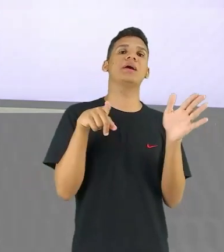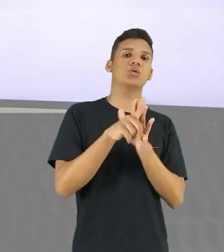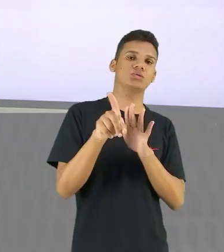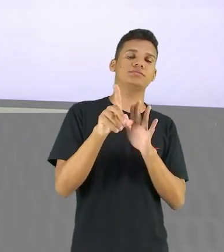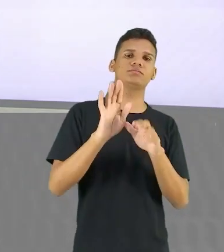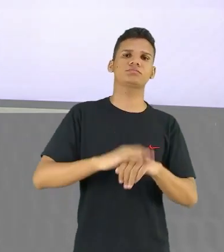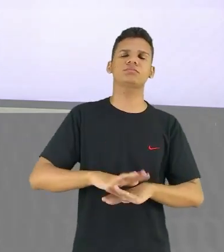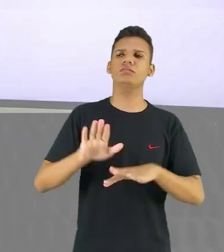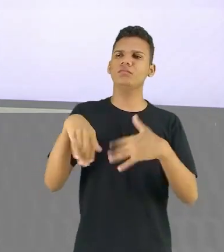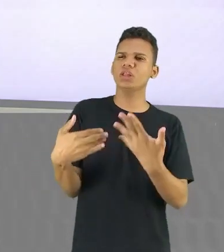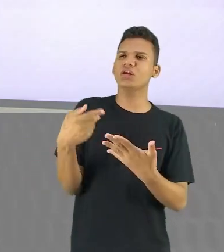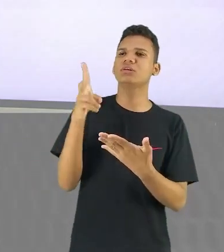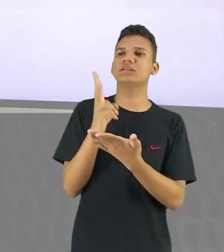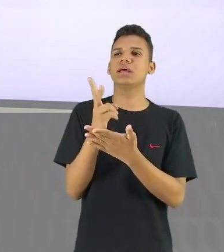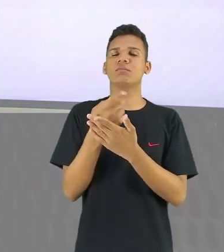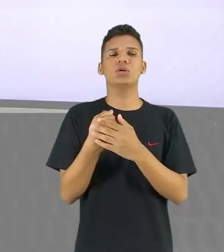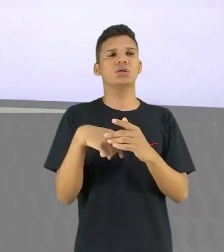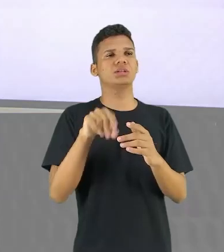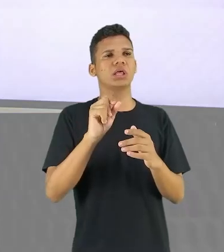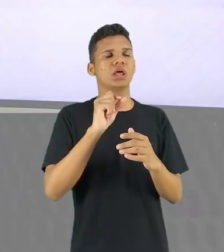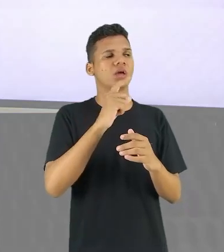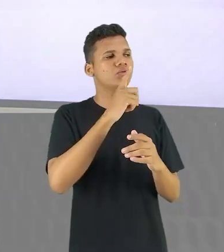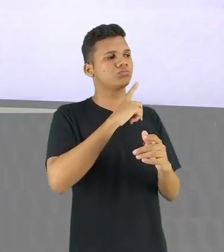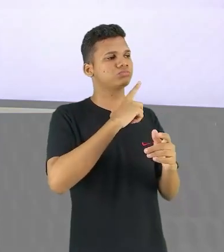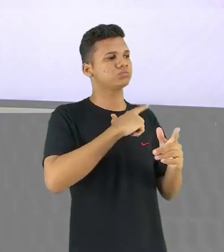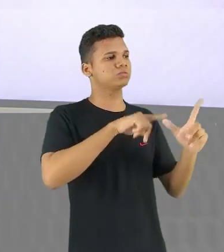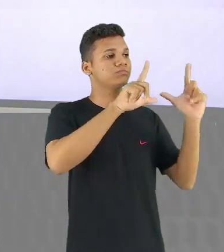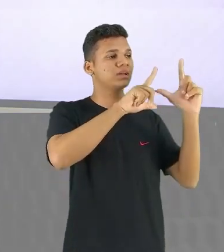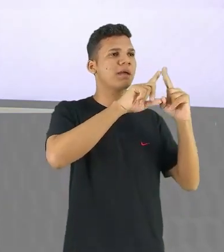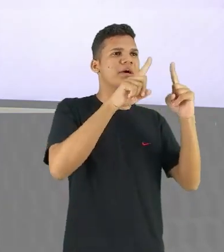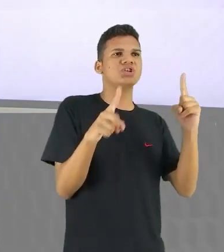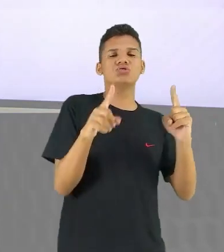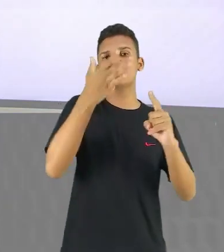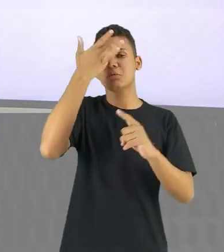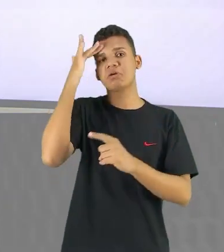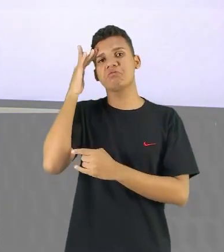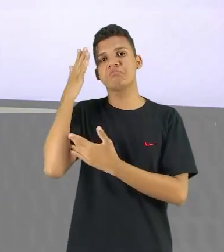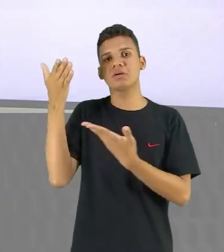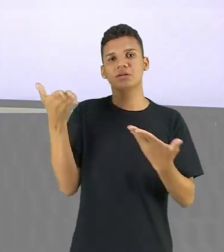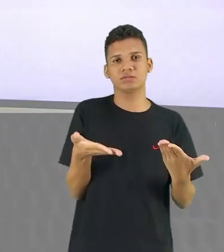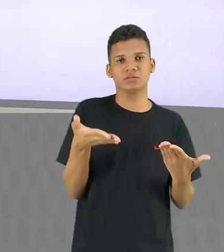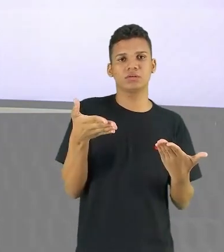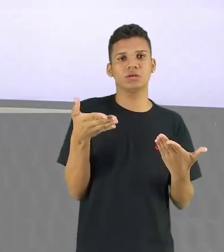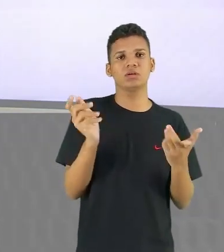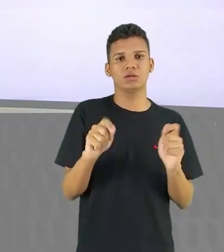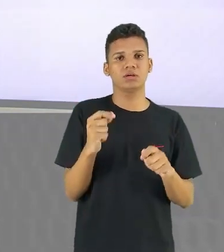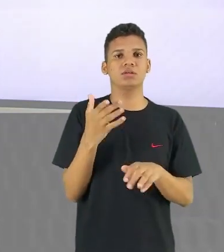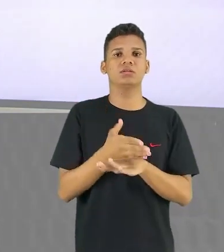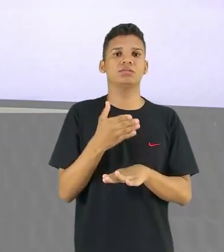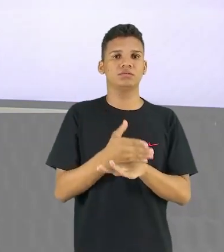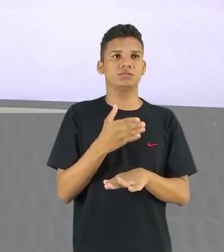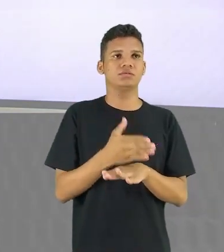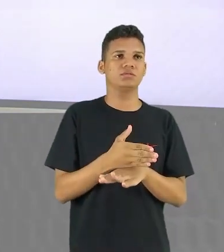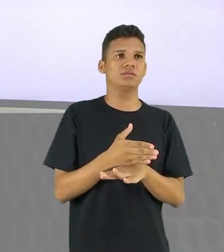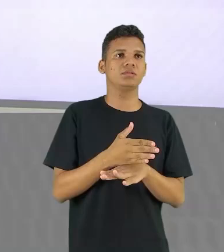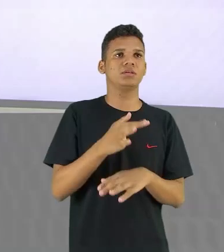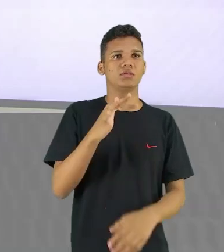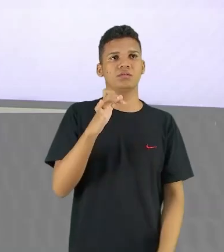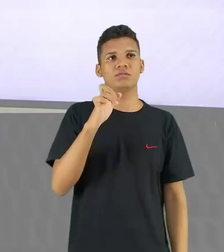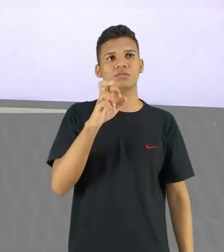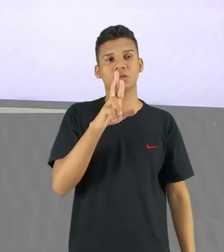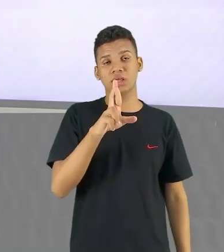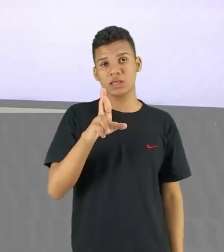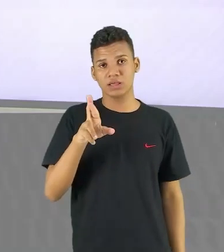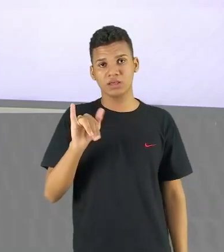De acordo com a imagem e sua legenda, o visitante pode ter acesso via ferry à